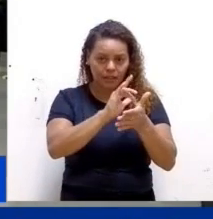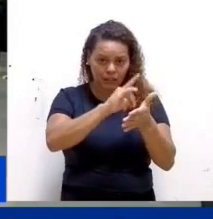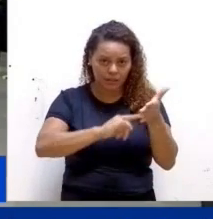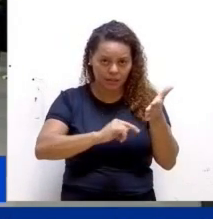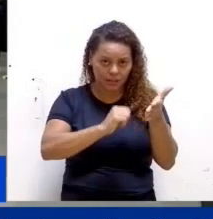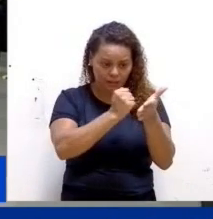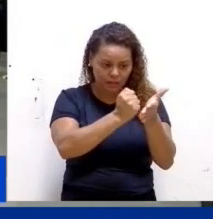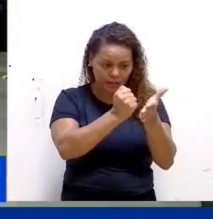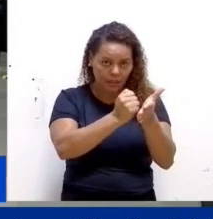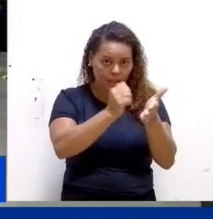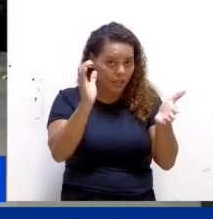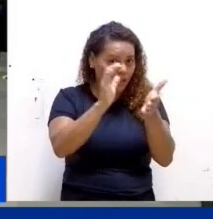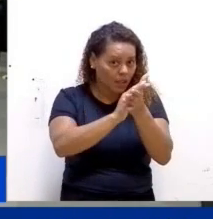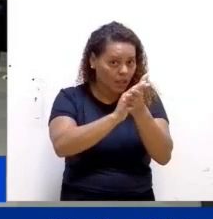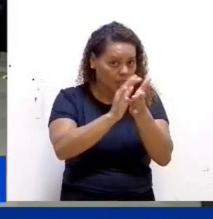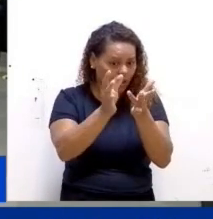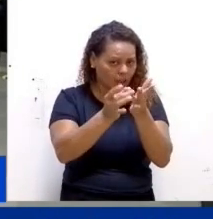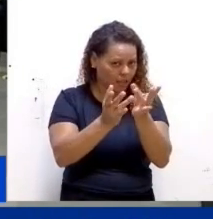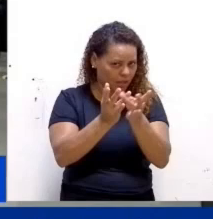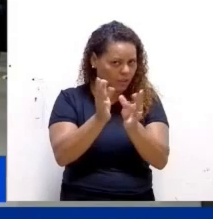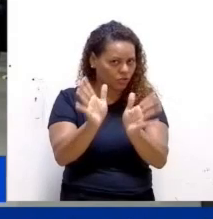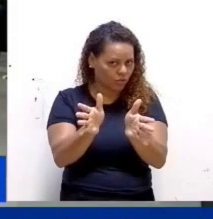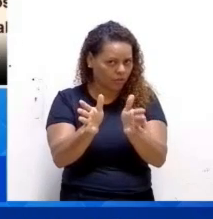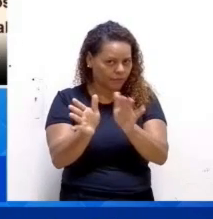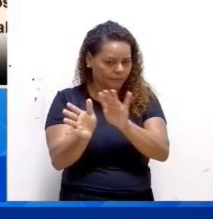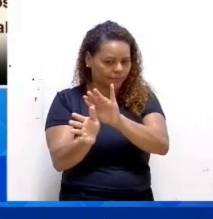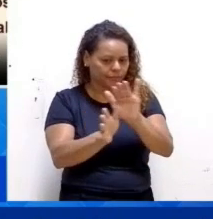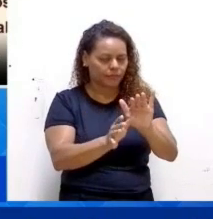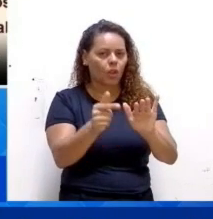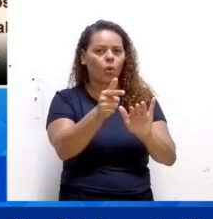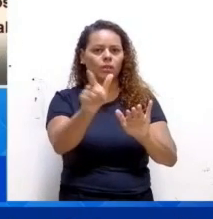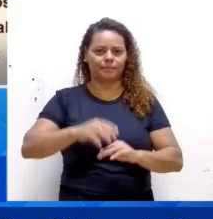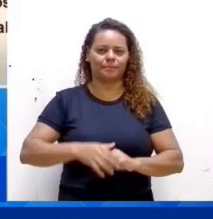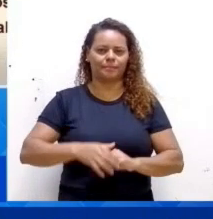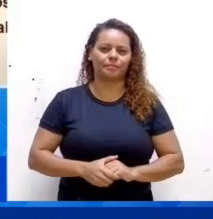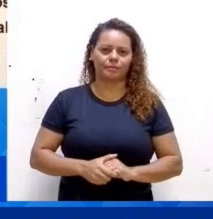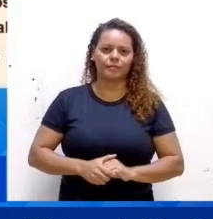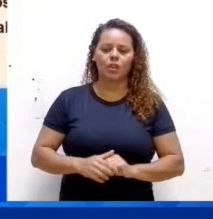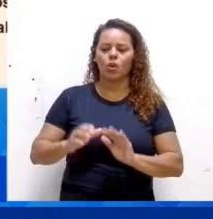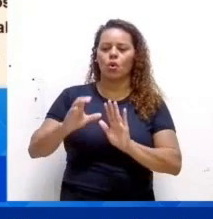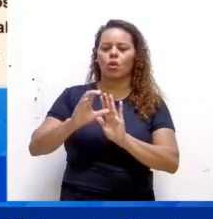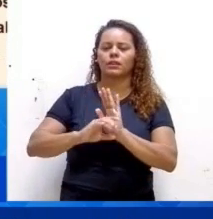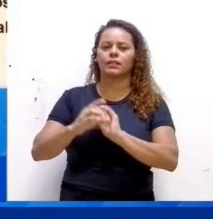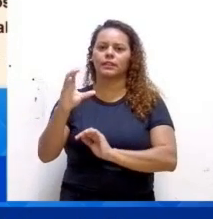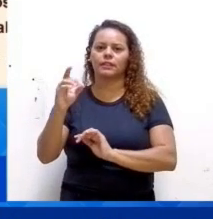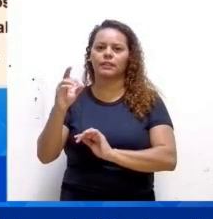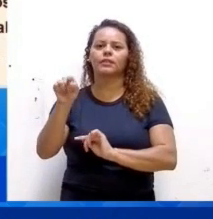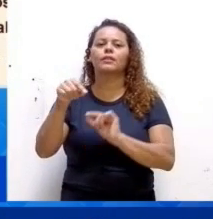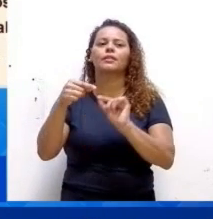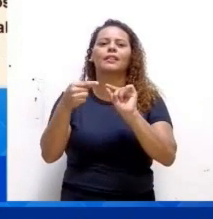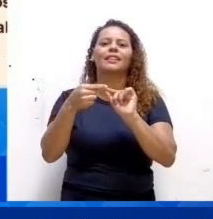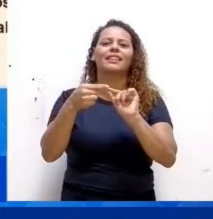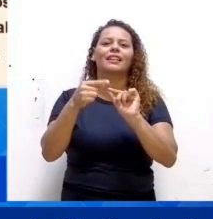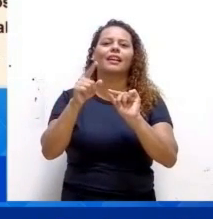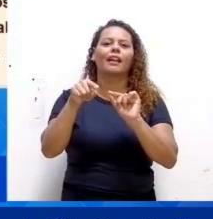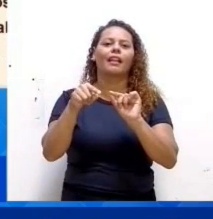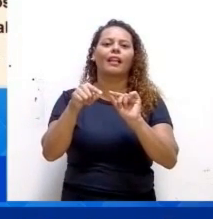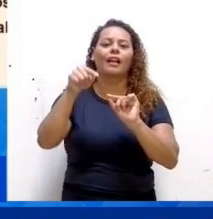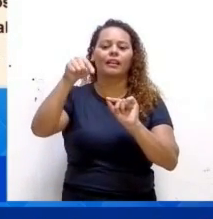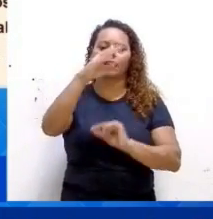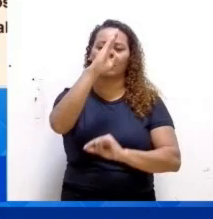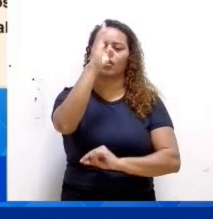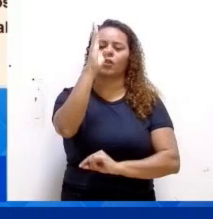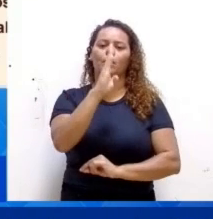adiante. E aí, tem um artigo desse Código Civil que diz assim: o casamento celebrado no